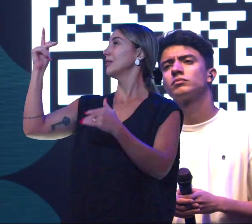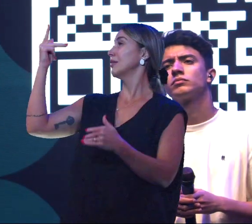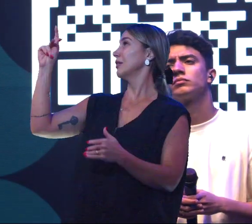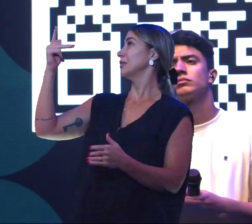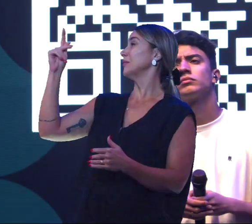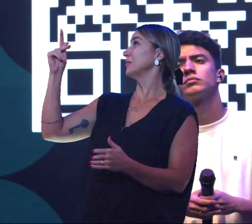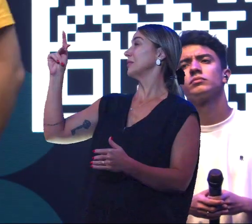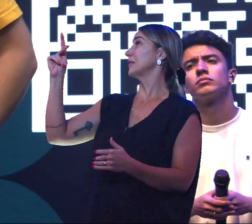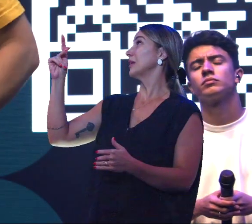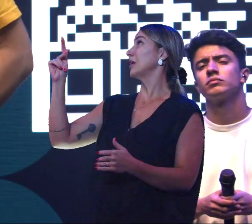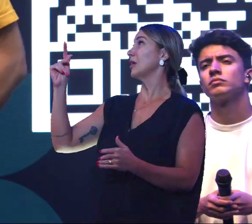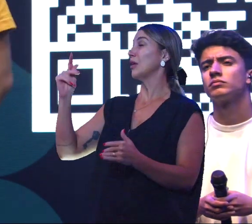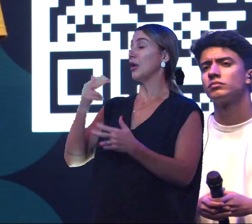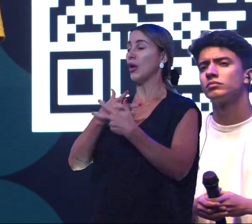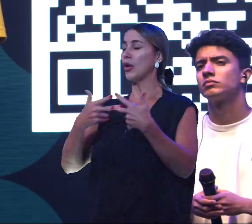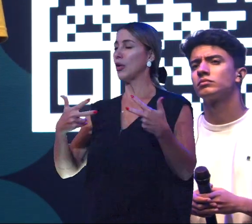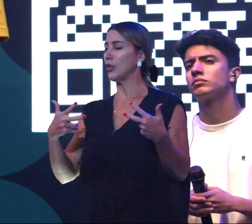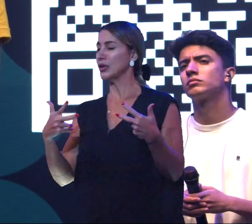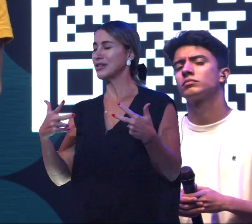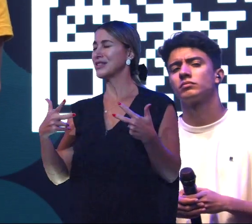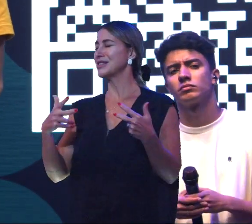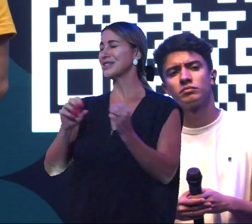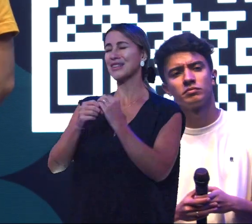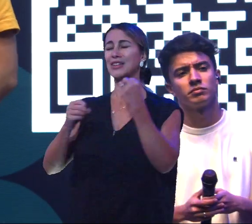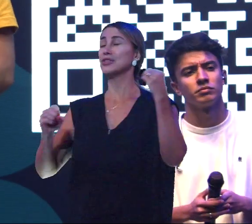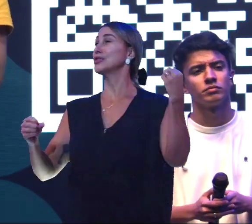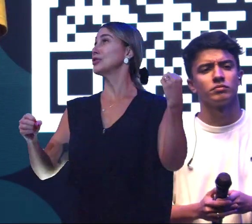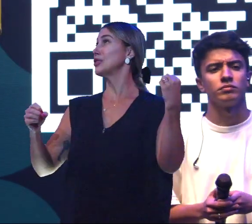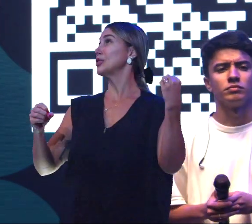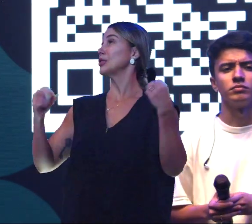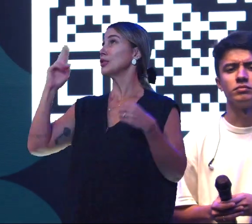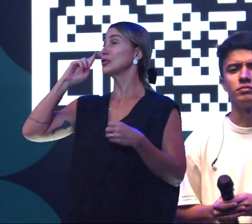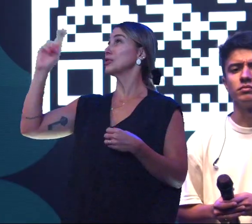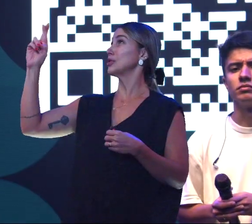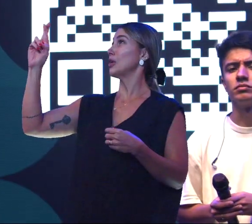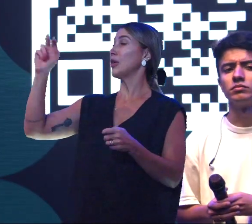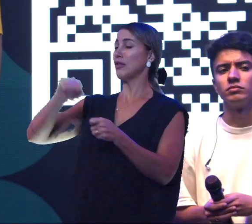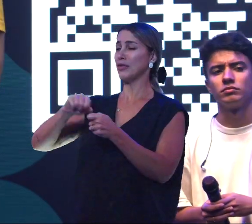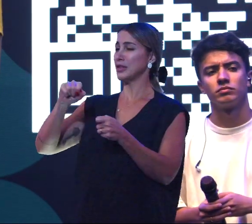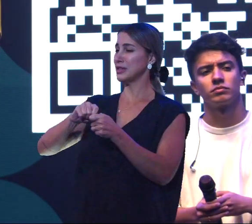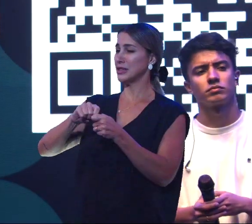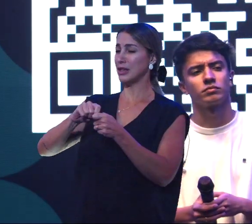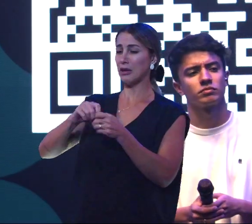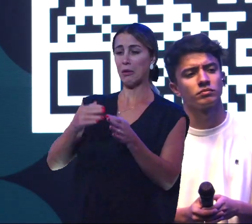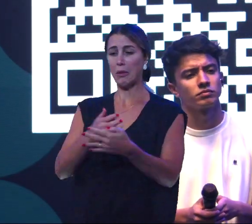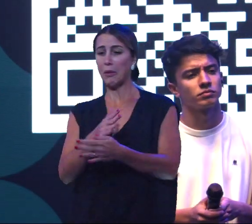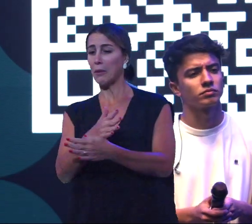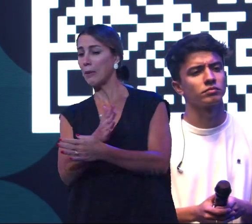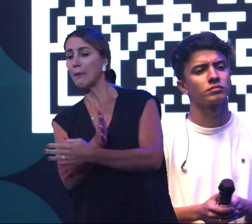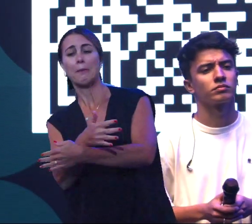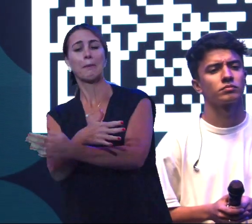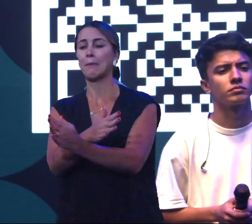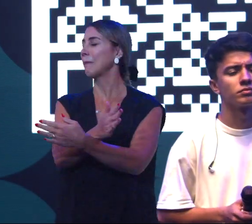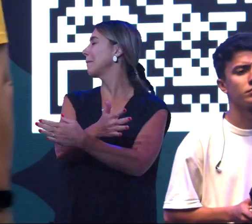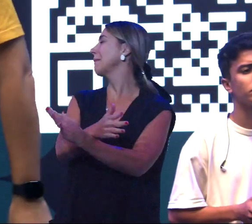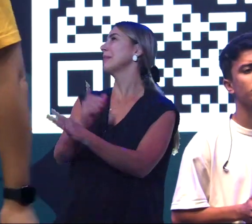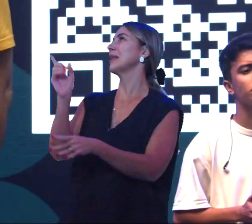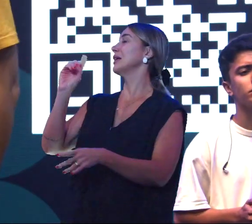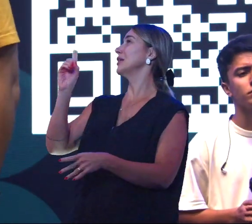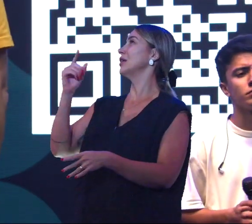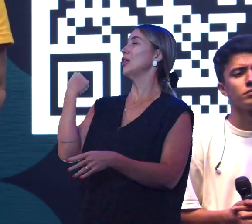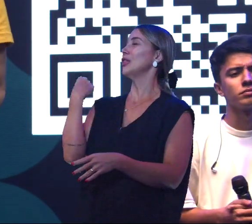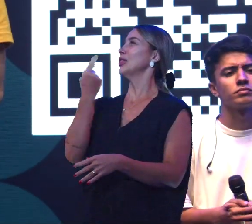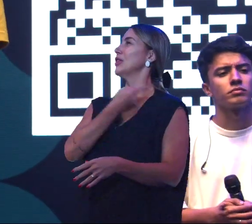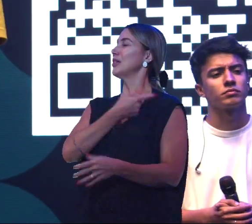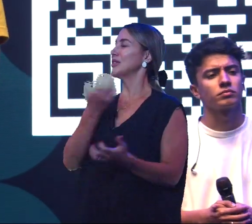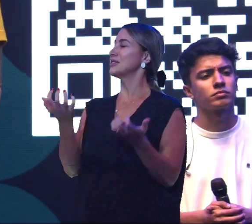nada disso venha a se perder, Pai, porque queremos cumprir o teu propósito através das nossas